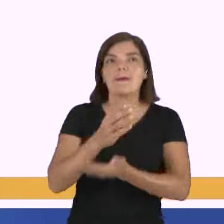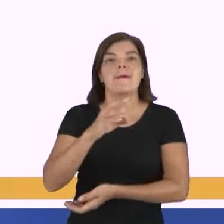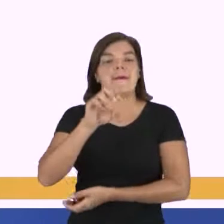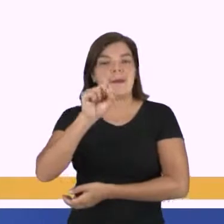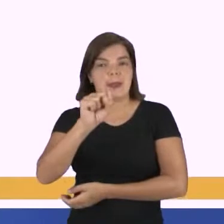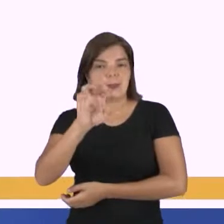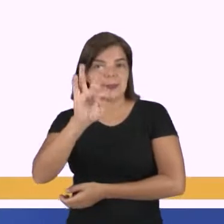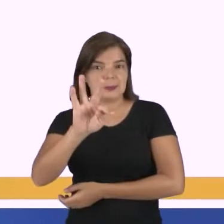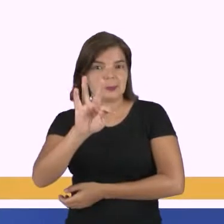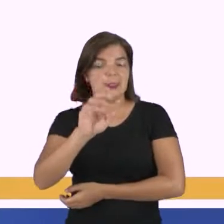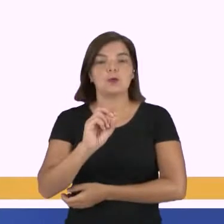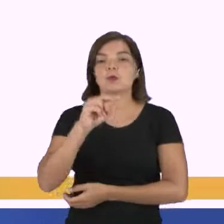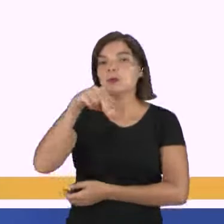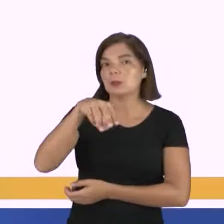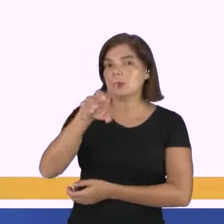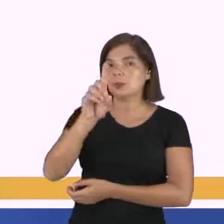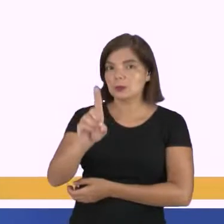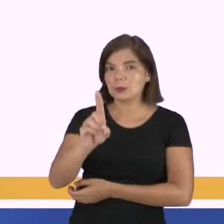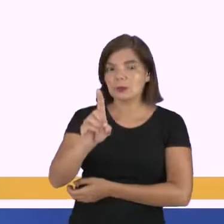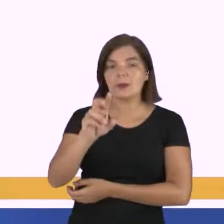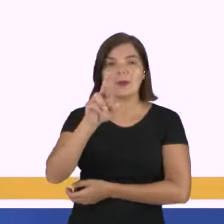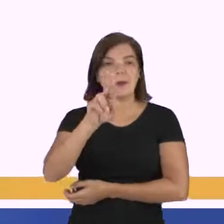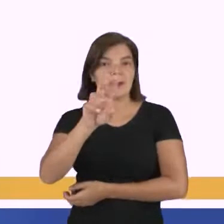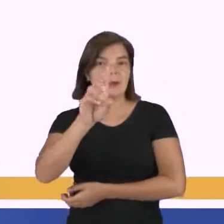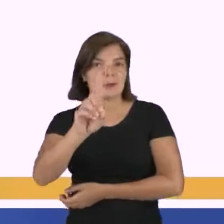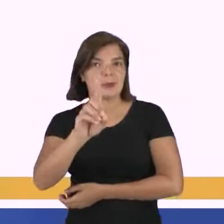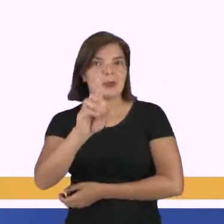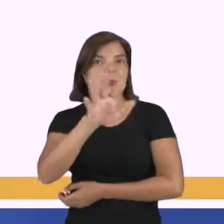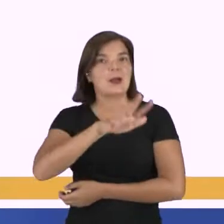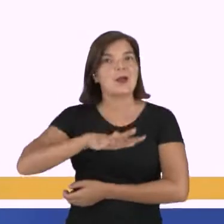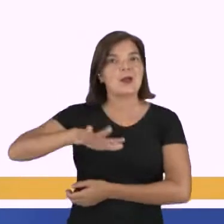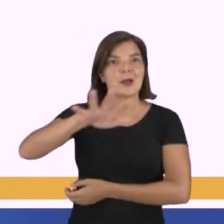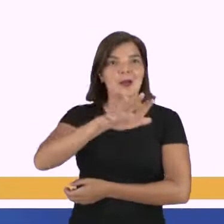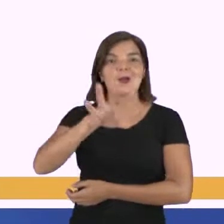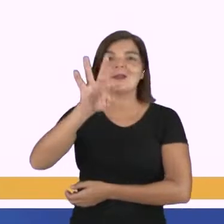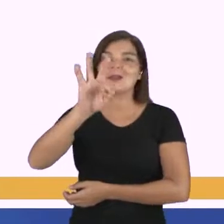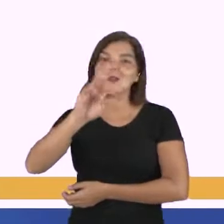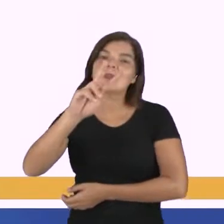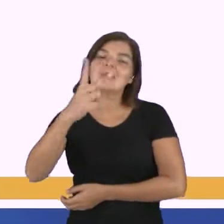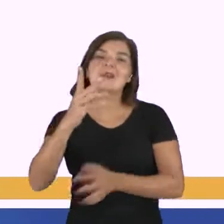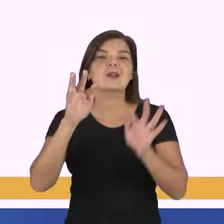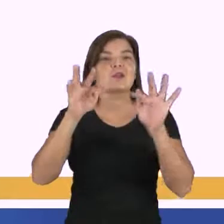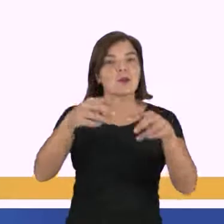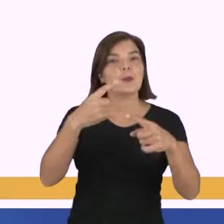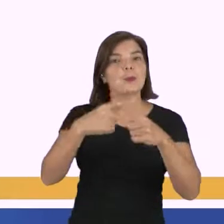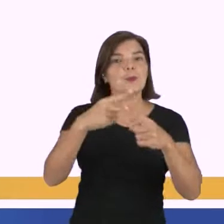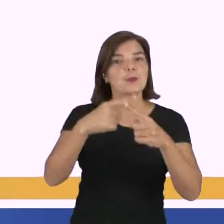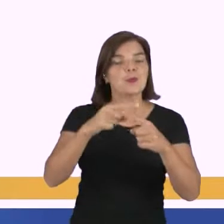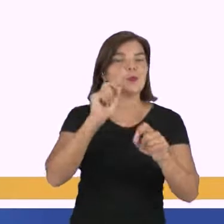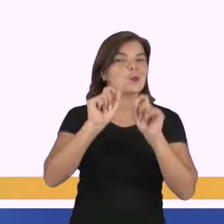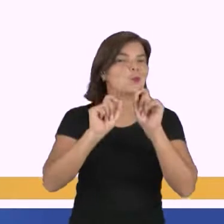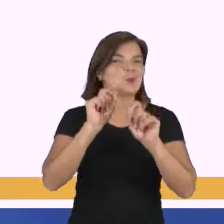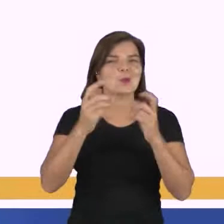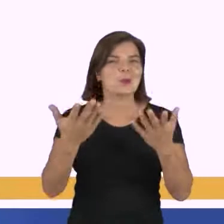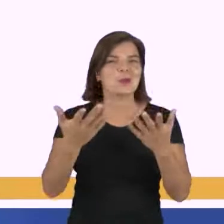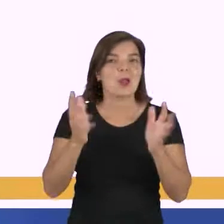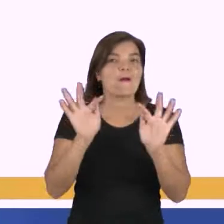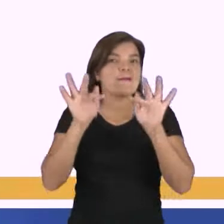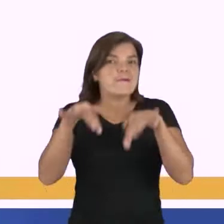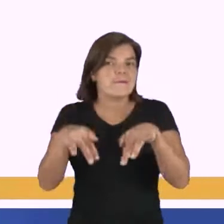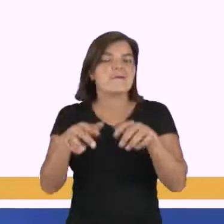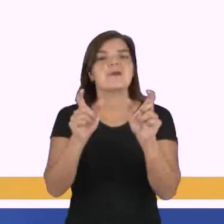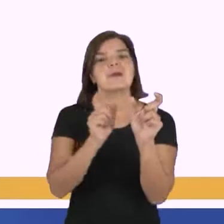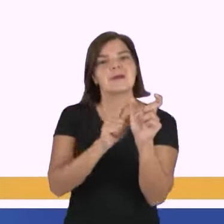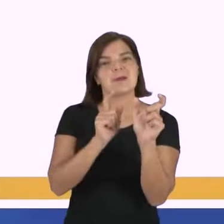ST, outros têm ND, outros têm RD e a maioria tem TH no final. É porque a gente leva em consideração o